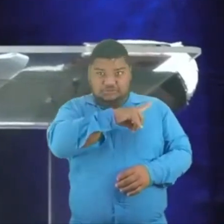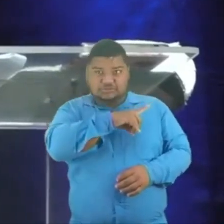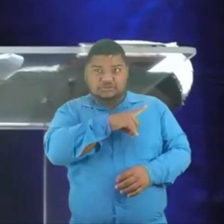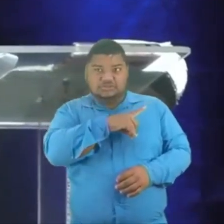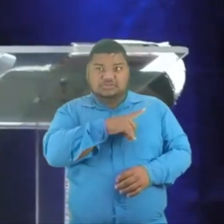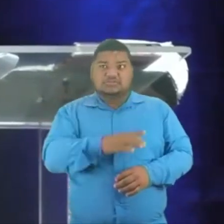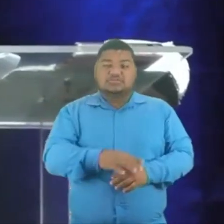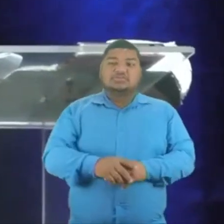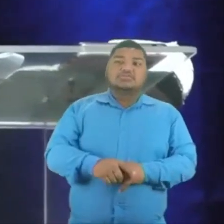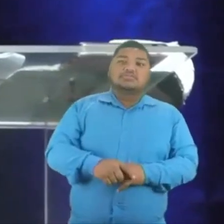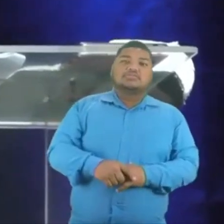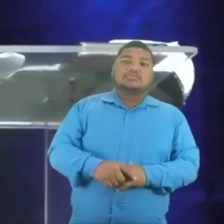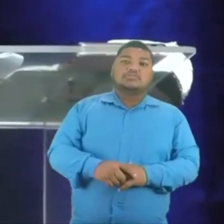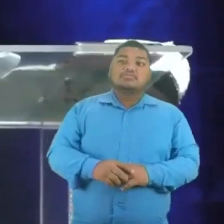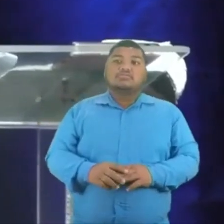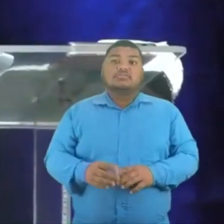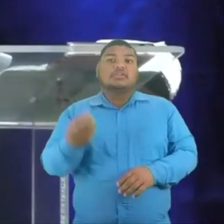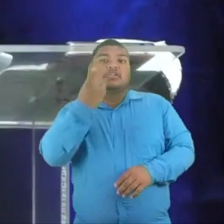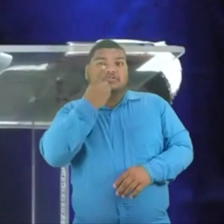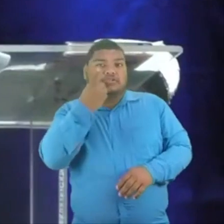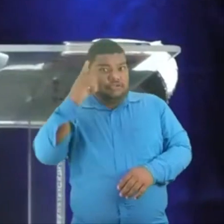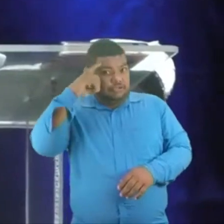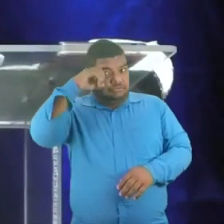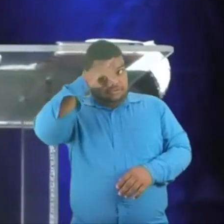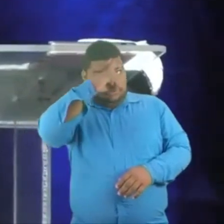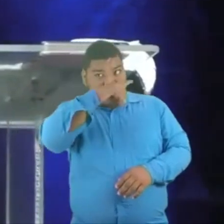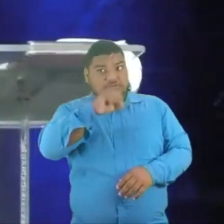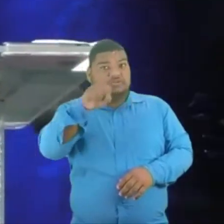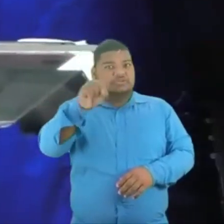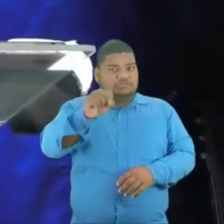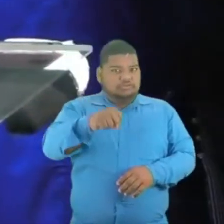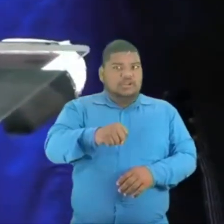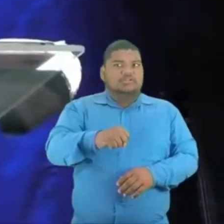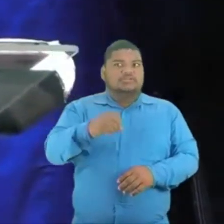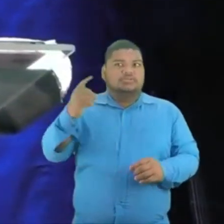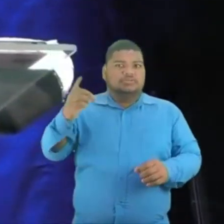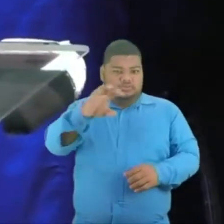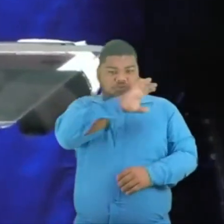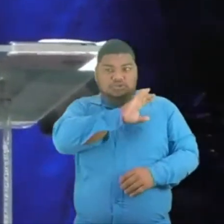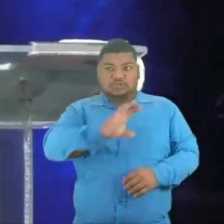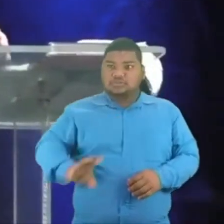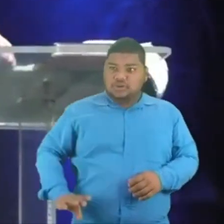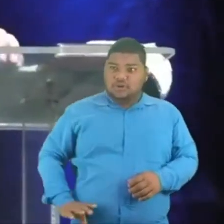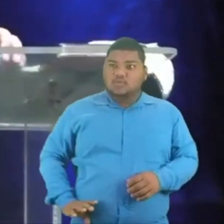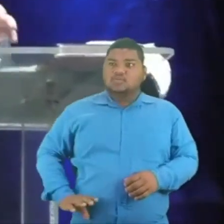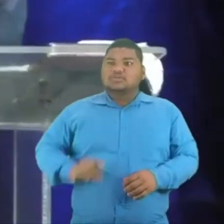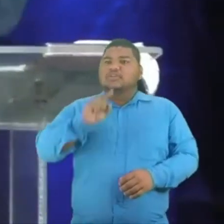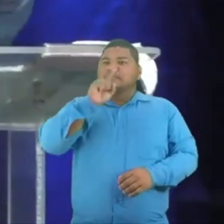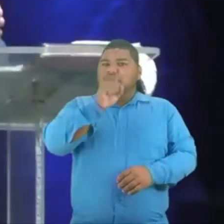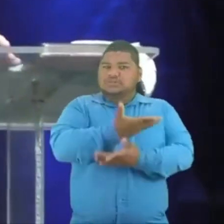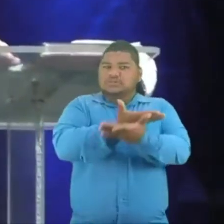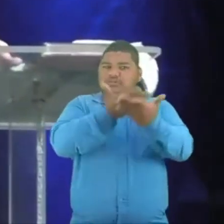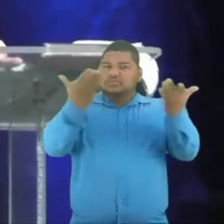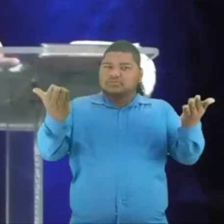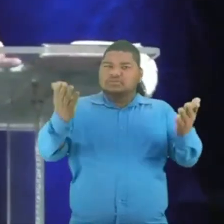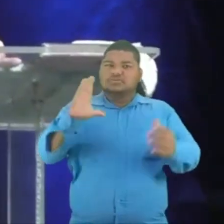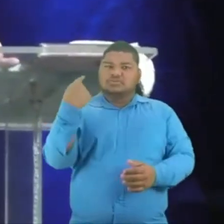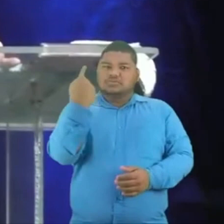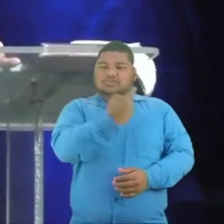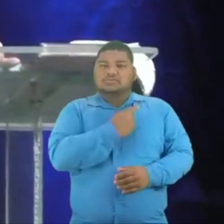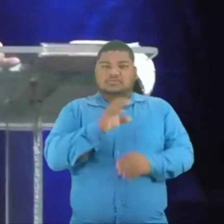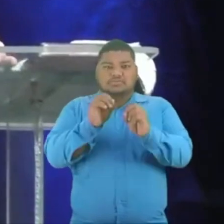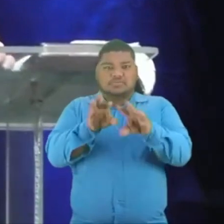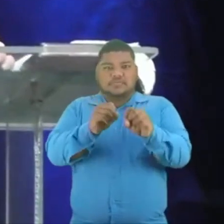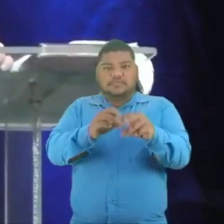Prepare, porque dias difíceis de fato virão. Um cristão, que é cristão, e vocês, todos nós estamos ensinando